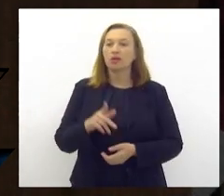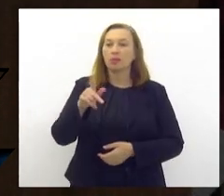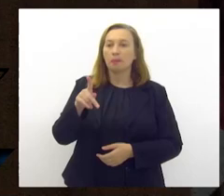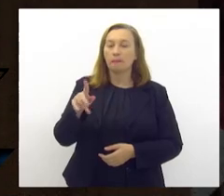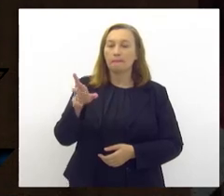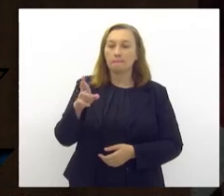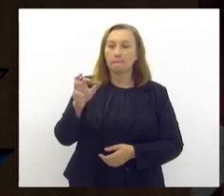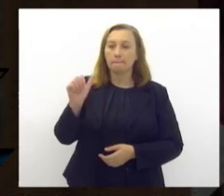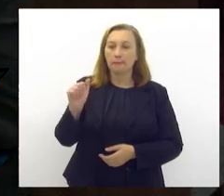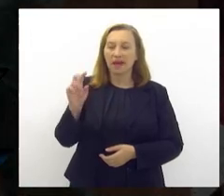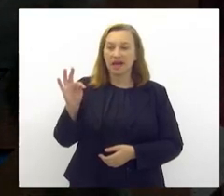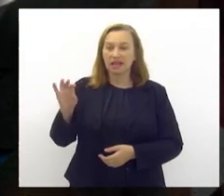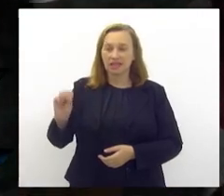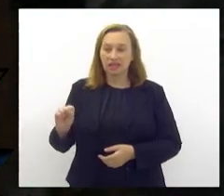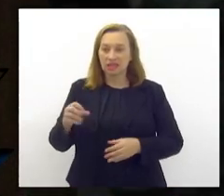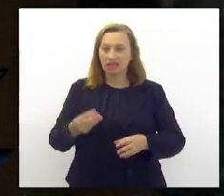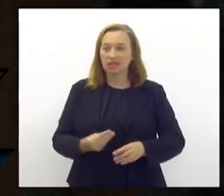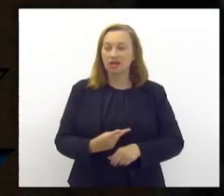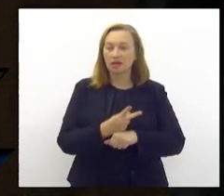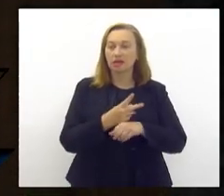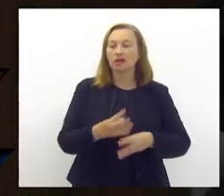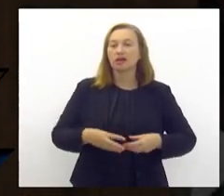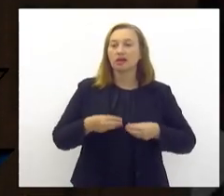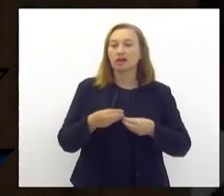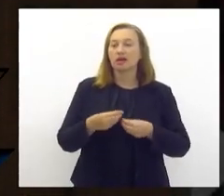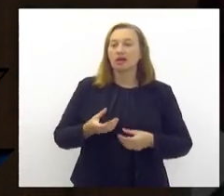Prates, concedendo a medalha Tiradentes e